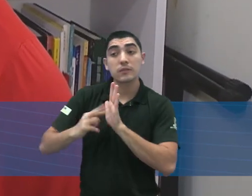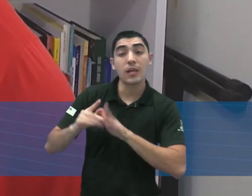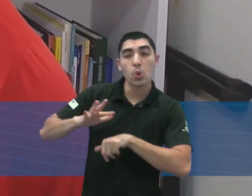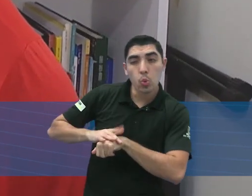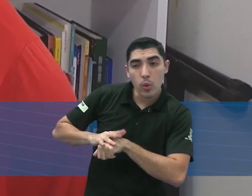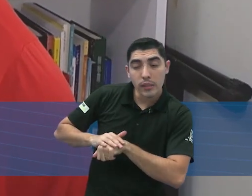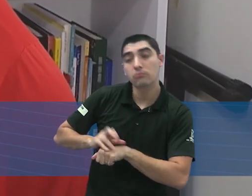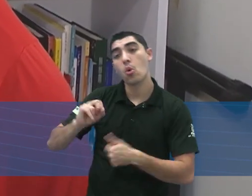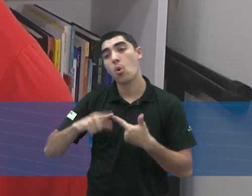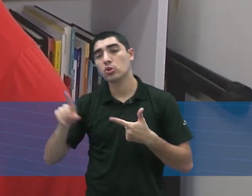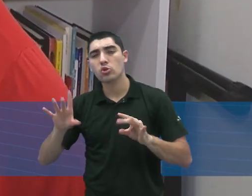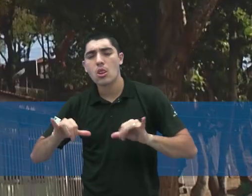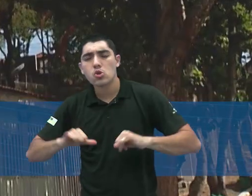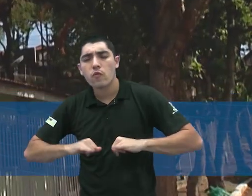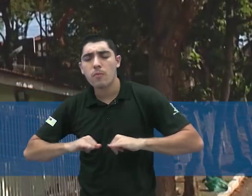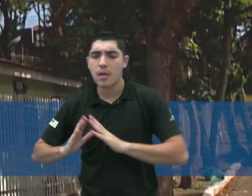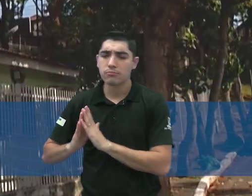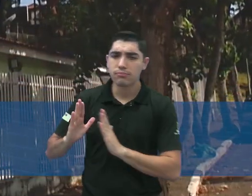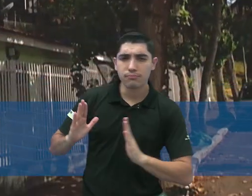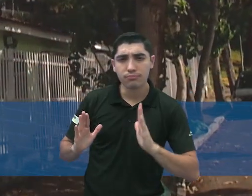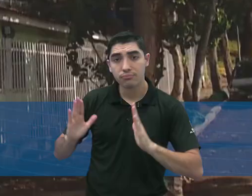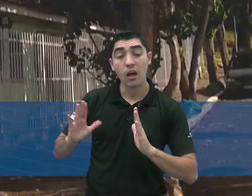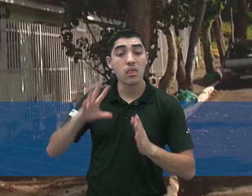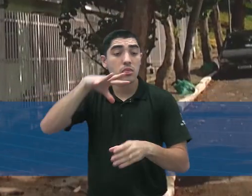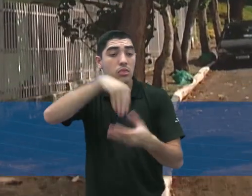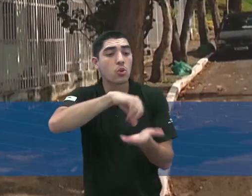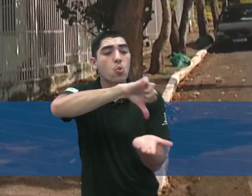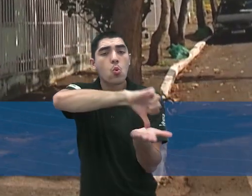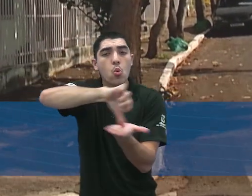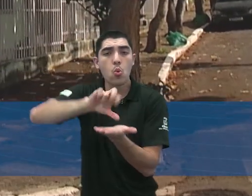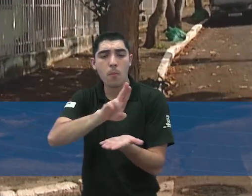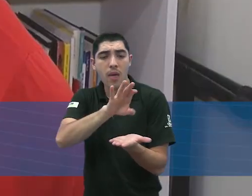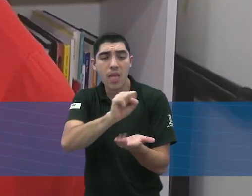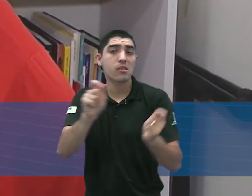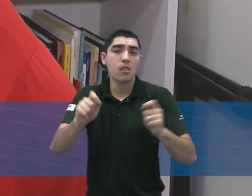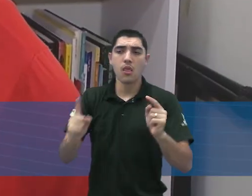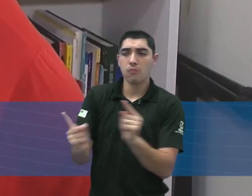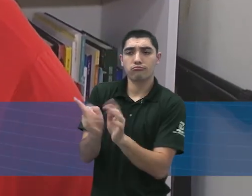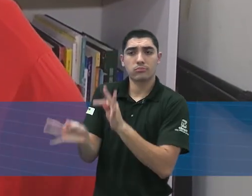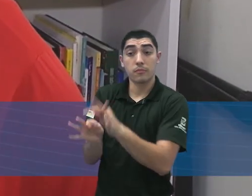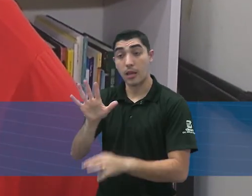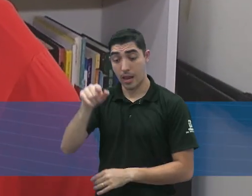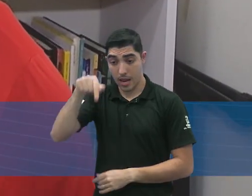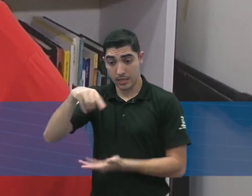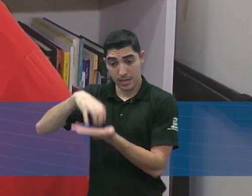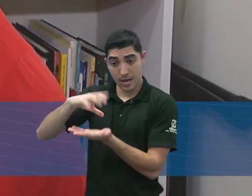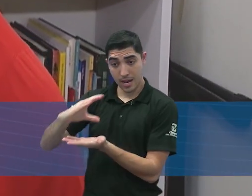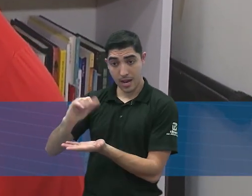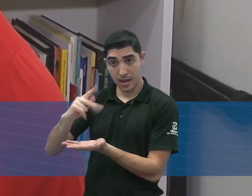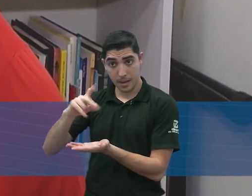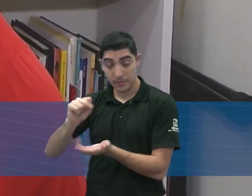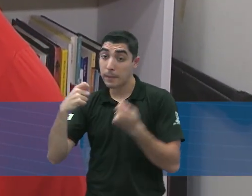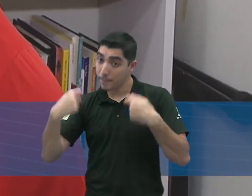um sofrimento temporário, transitório, que possa ser atendido nas próprias UBSs. Para ser atendido no CAPS, o